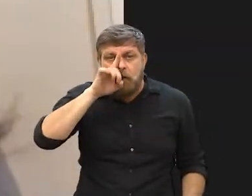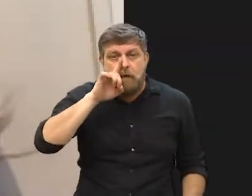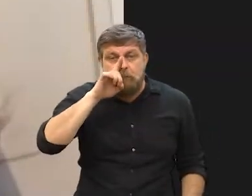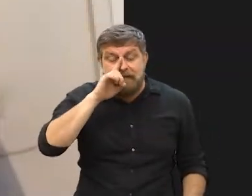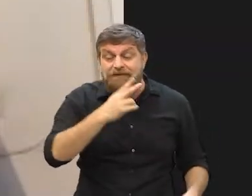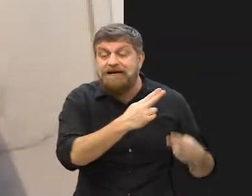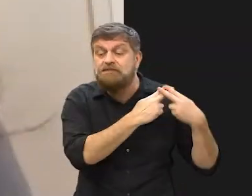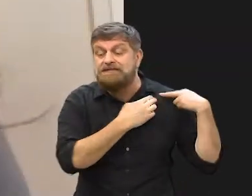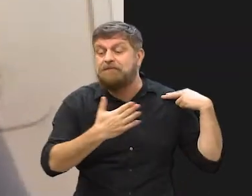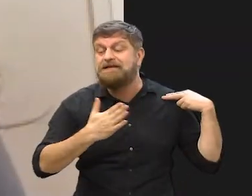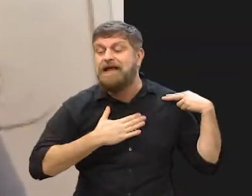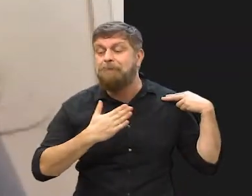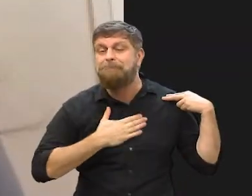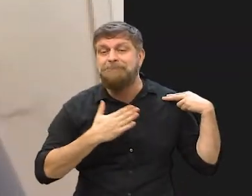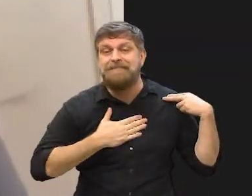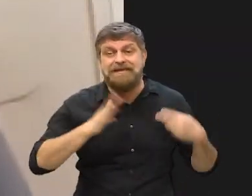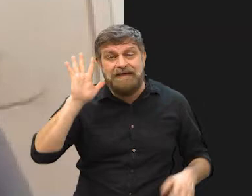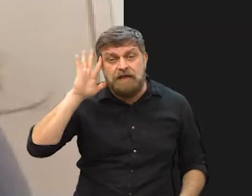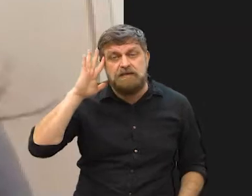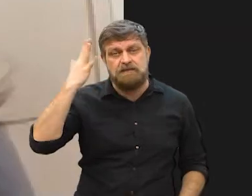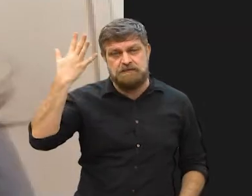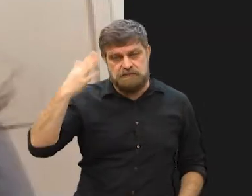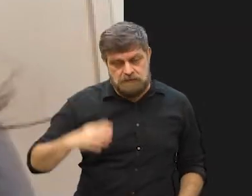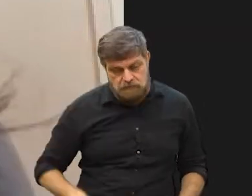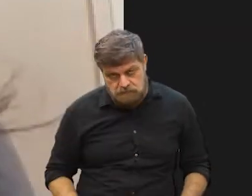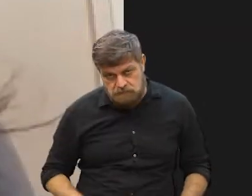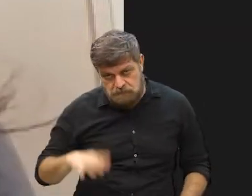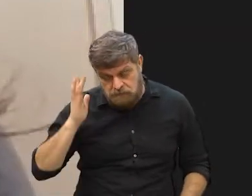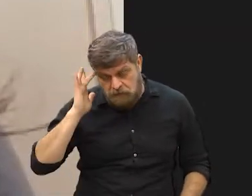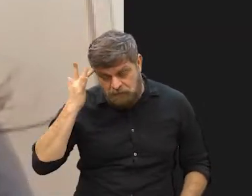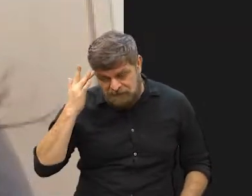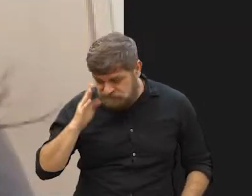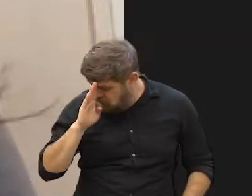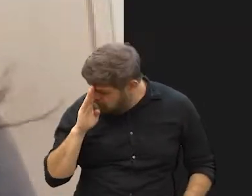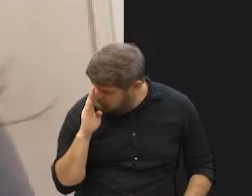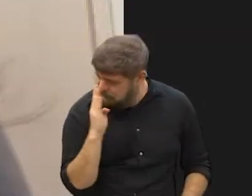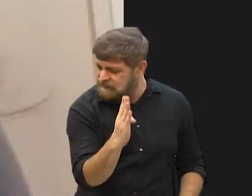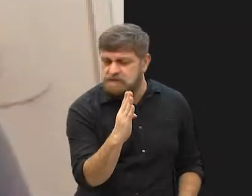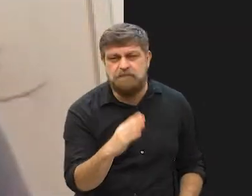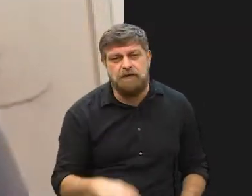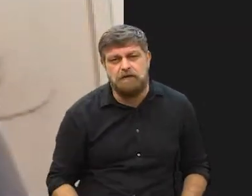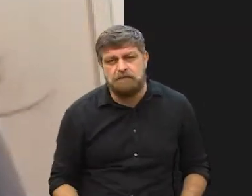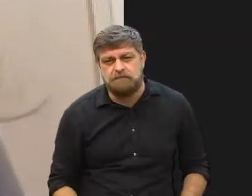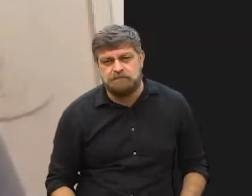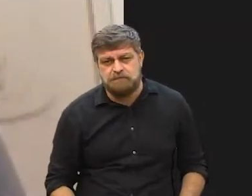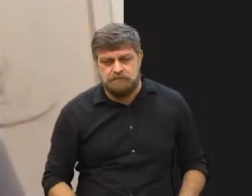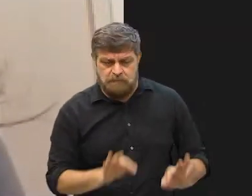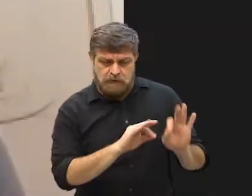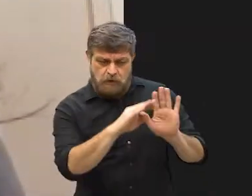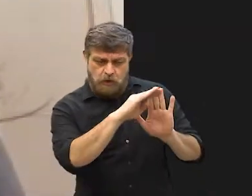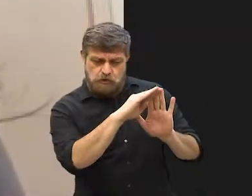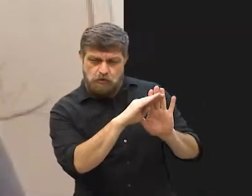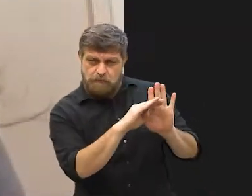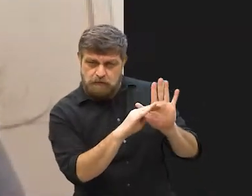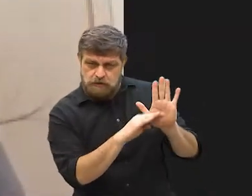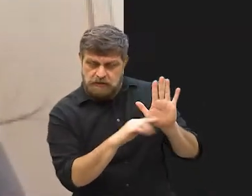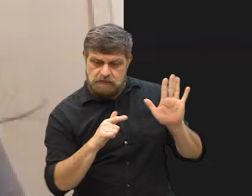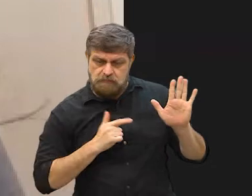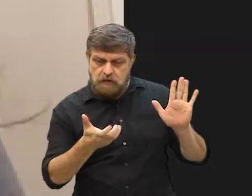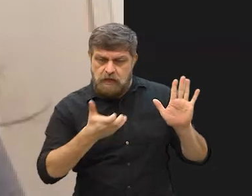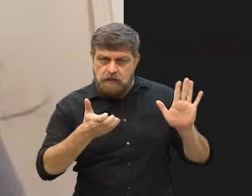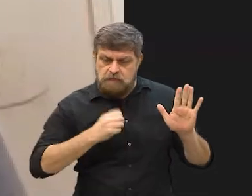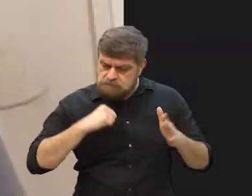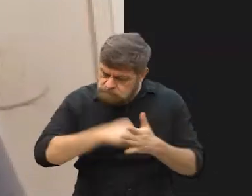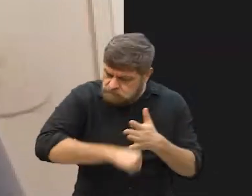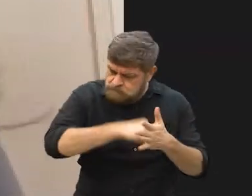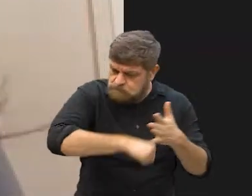foi meu, né? Então, eu acho que esse é o ponto principal. E o nosso projeto, a gente quis encabeçar